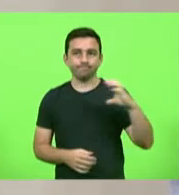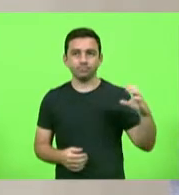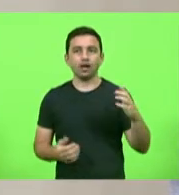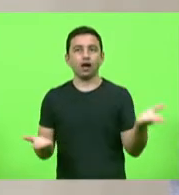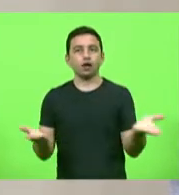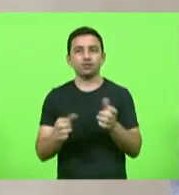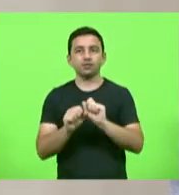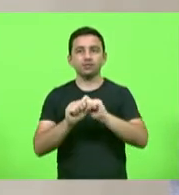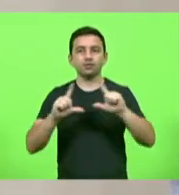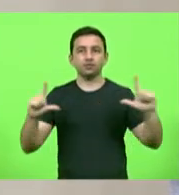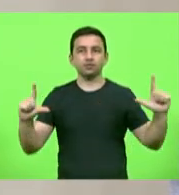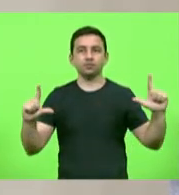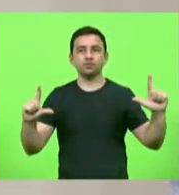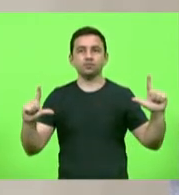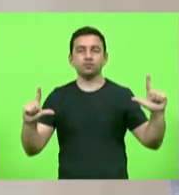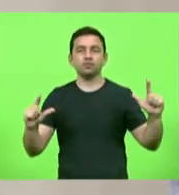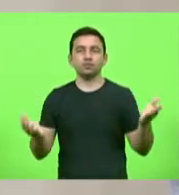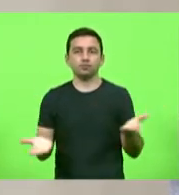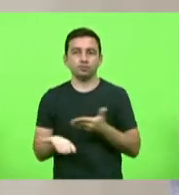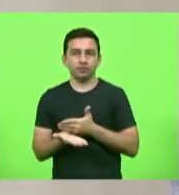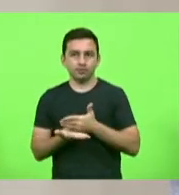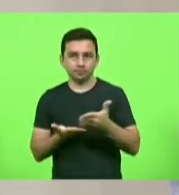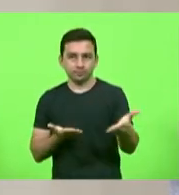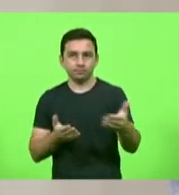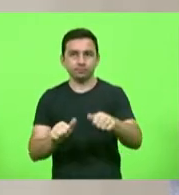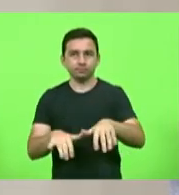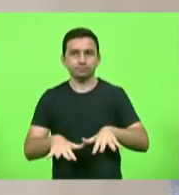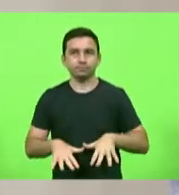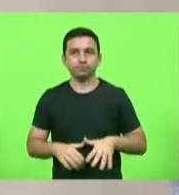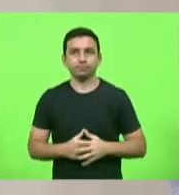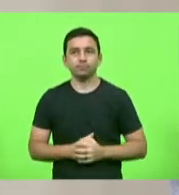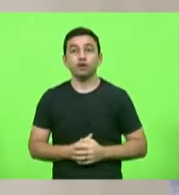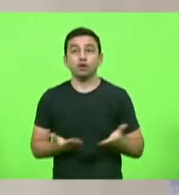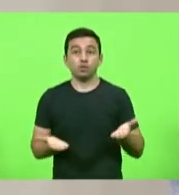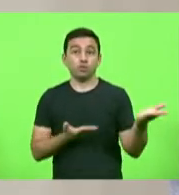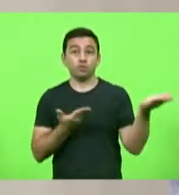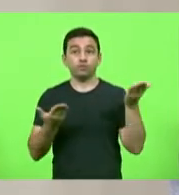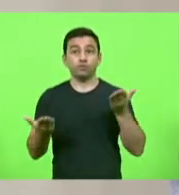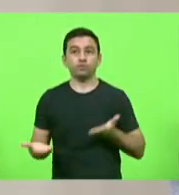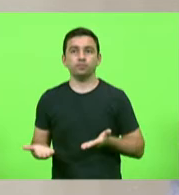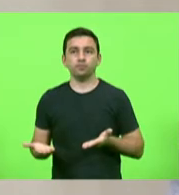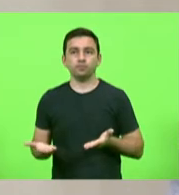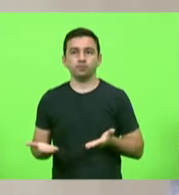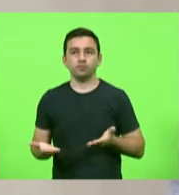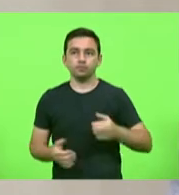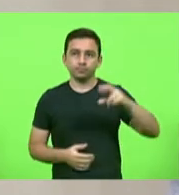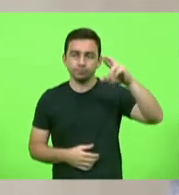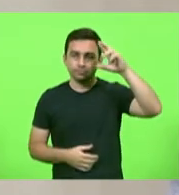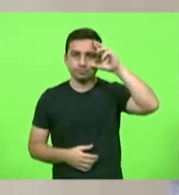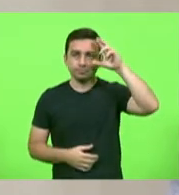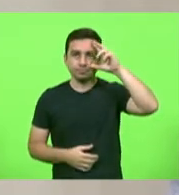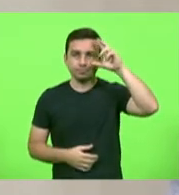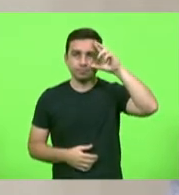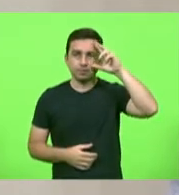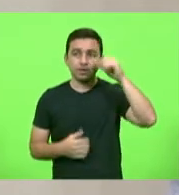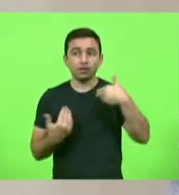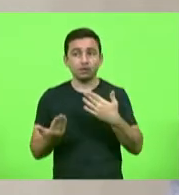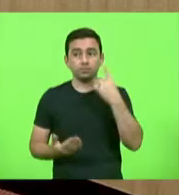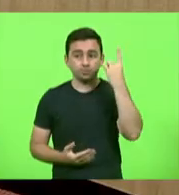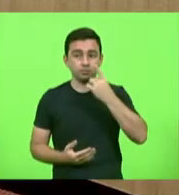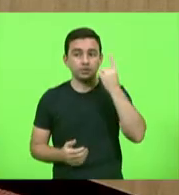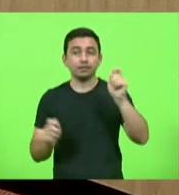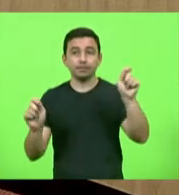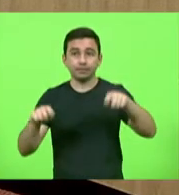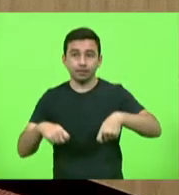sessão. Eu convido o senhor secretário Ricardo Alba, deputado, para que proceda a